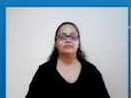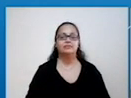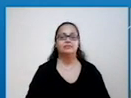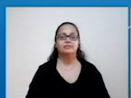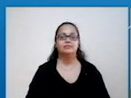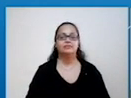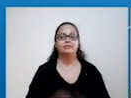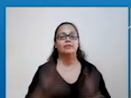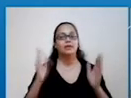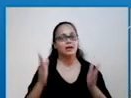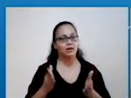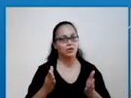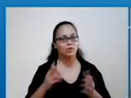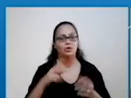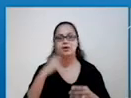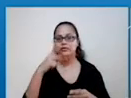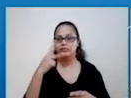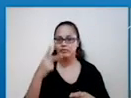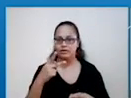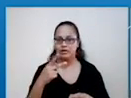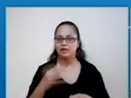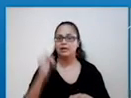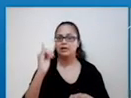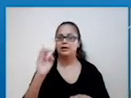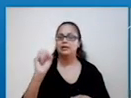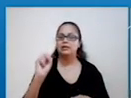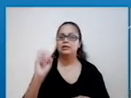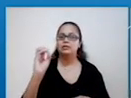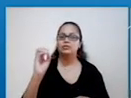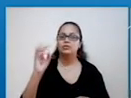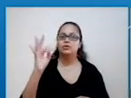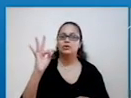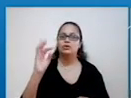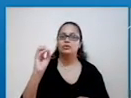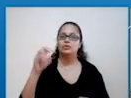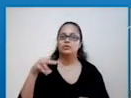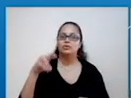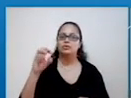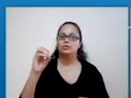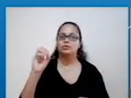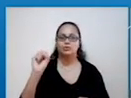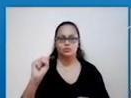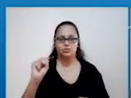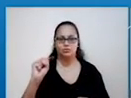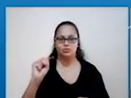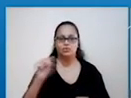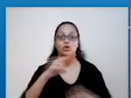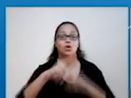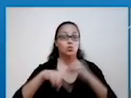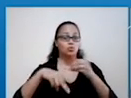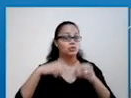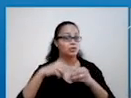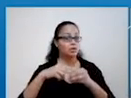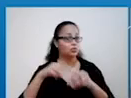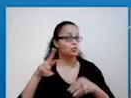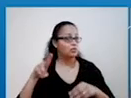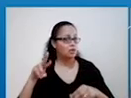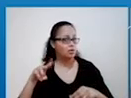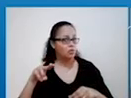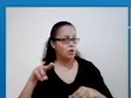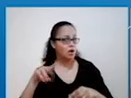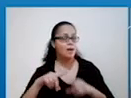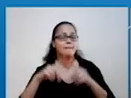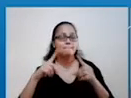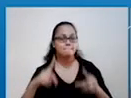Vamos falar agora dos isótons, que são átomos que apresentam o mesmo número de nêutrons, mas diferentes números atômicos